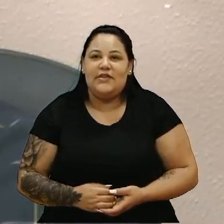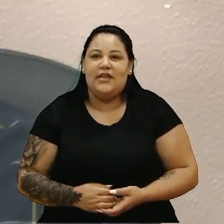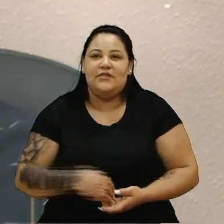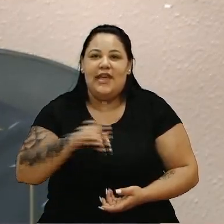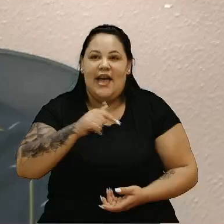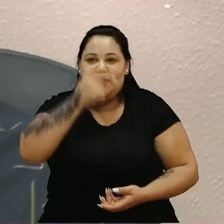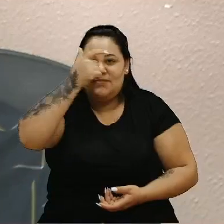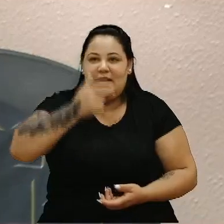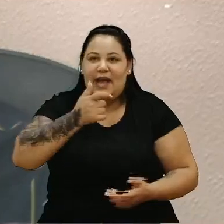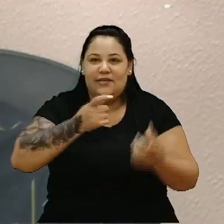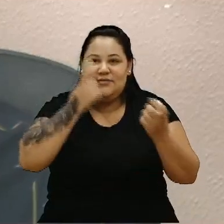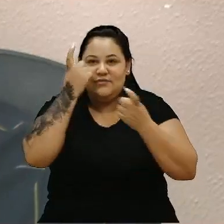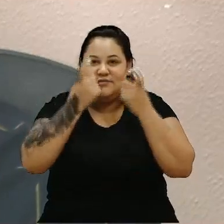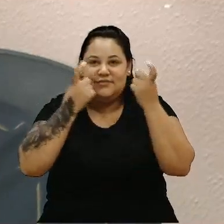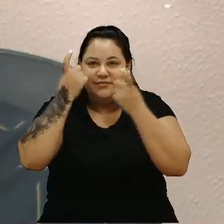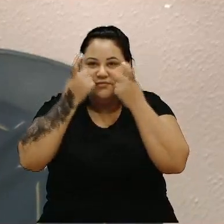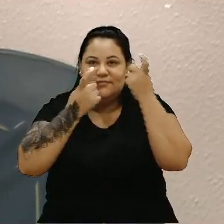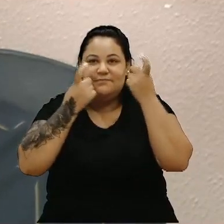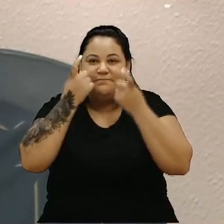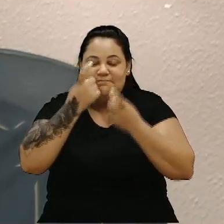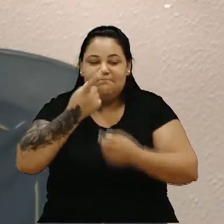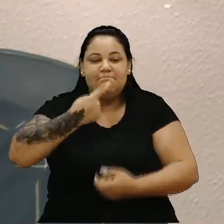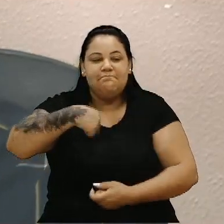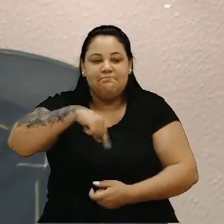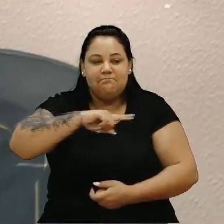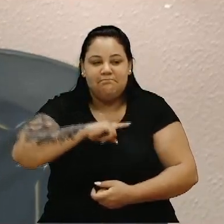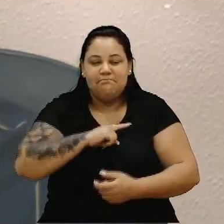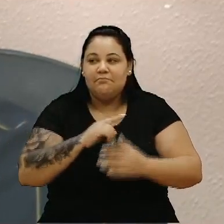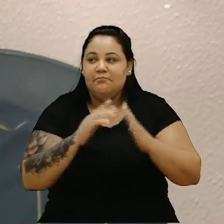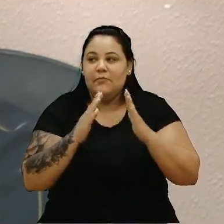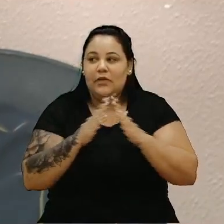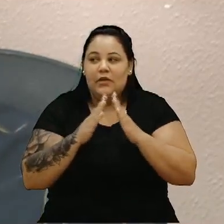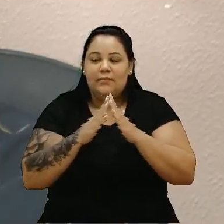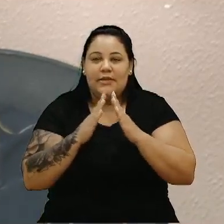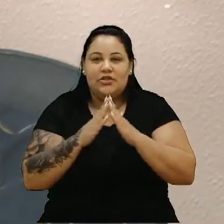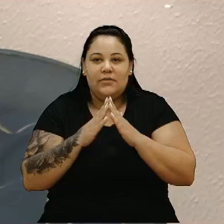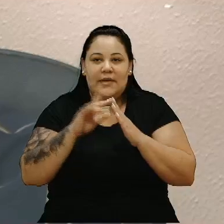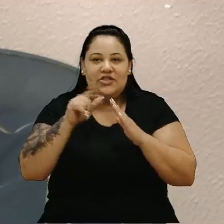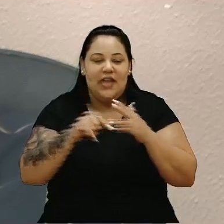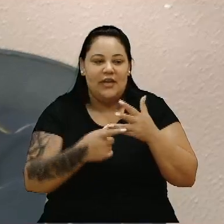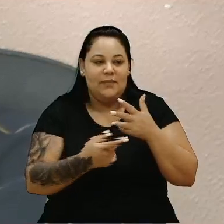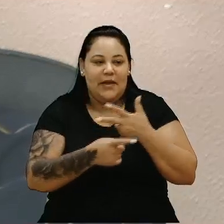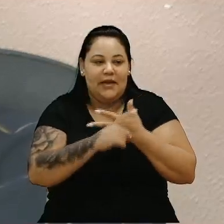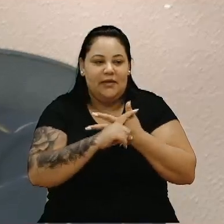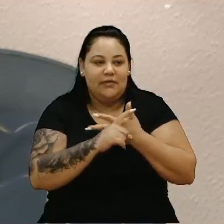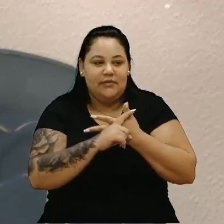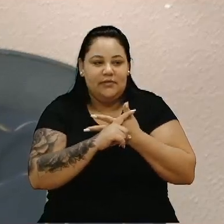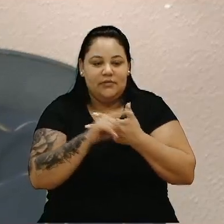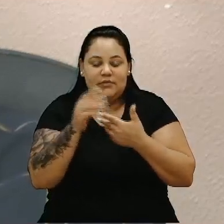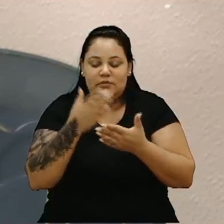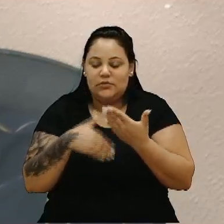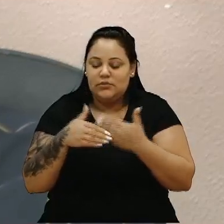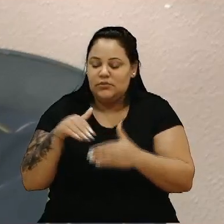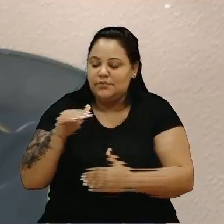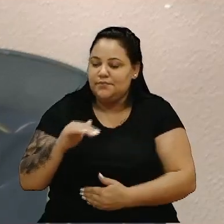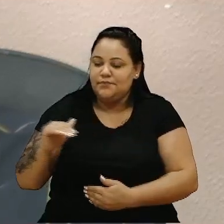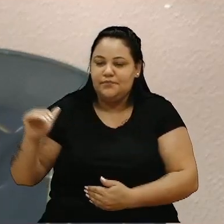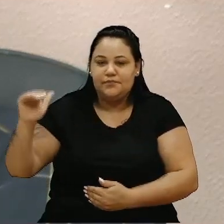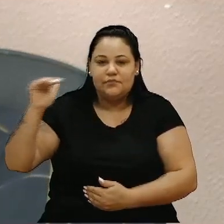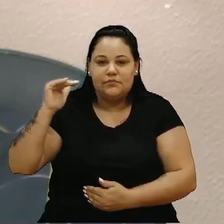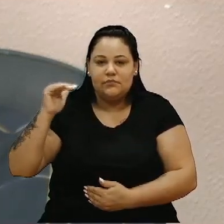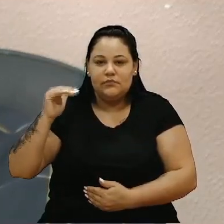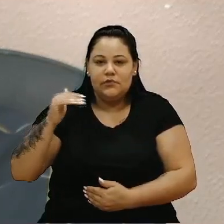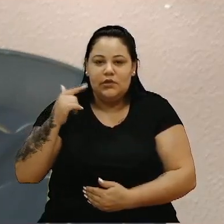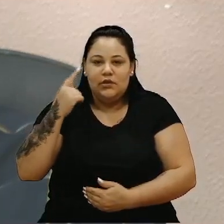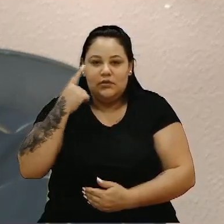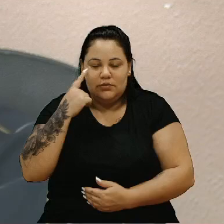acho fundamental que nós, enquanto casa legislativa, que o executivo, que todas as esferas, né, pensem em